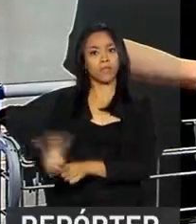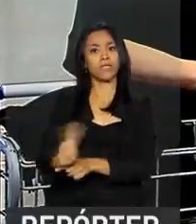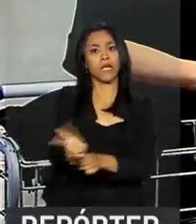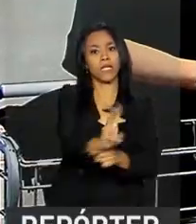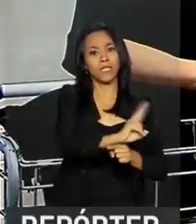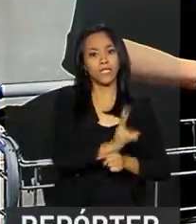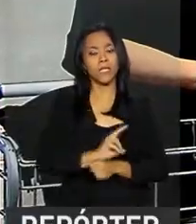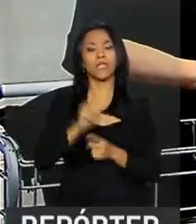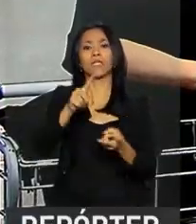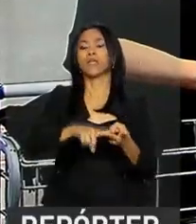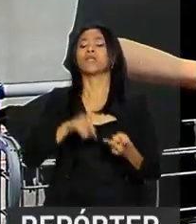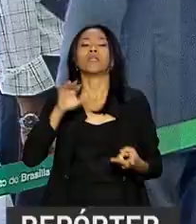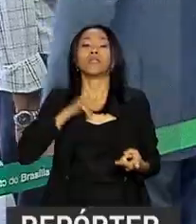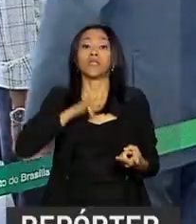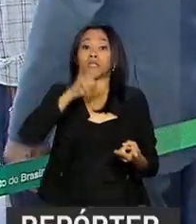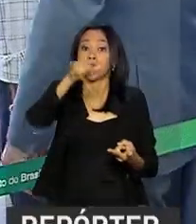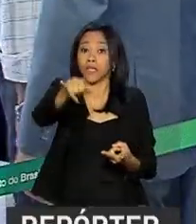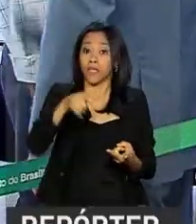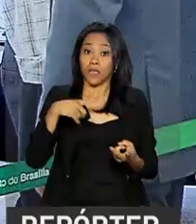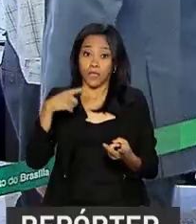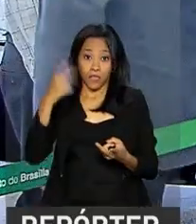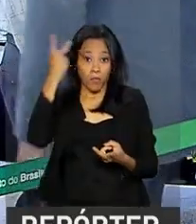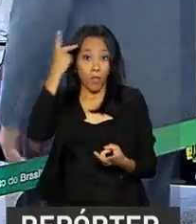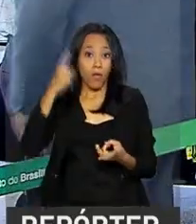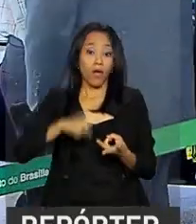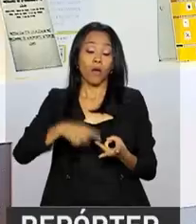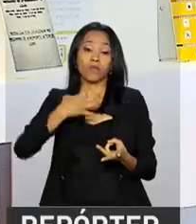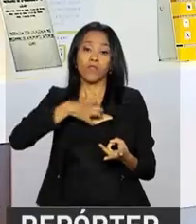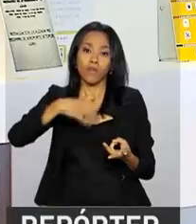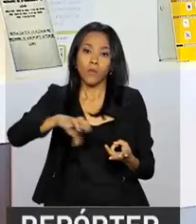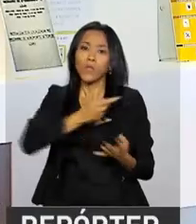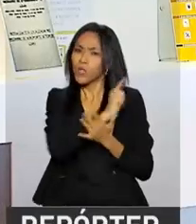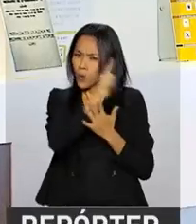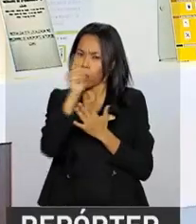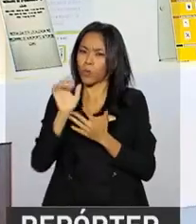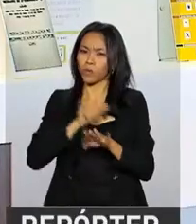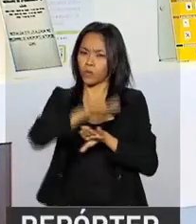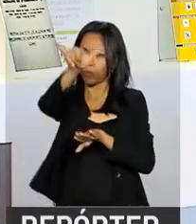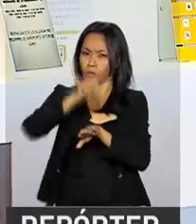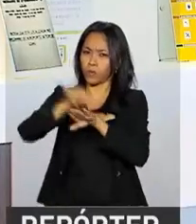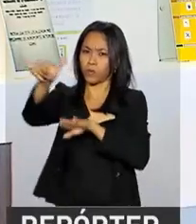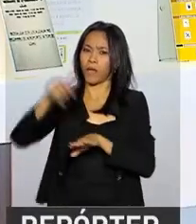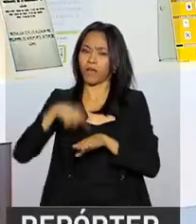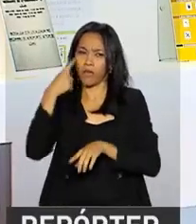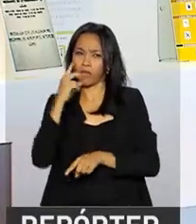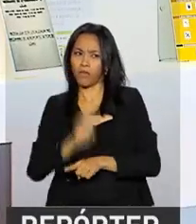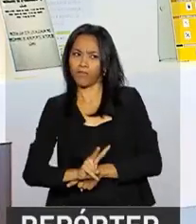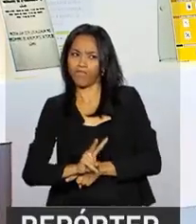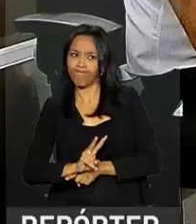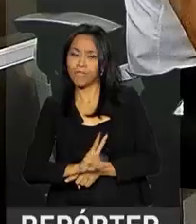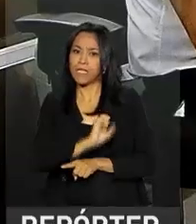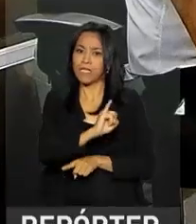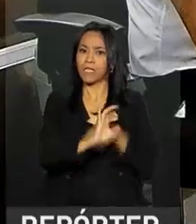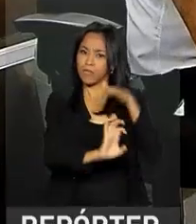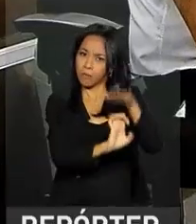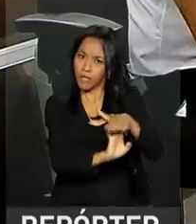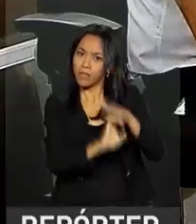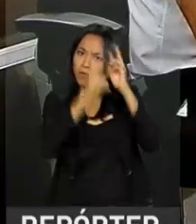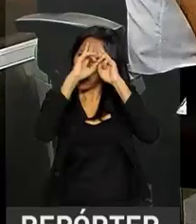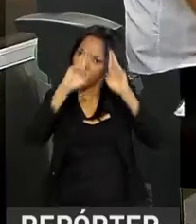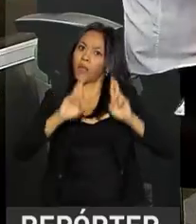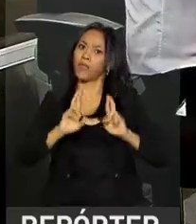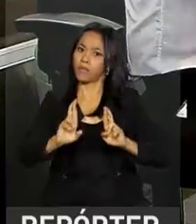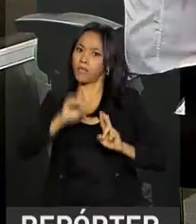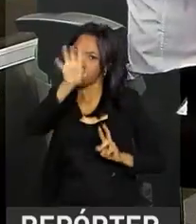recife rio de janeiro são paulo e salvador a agência vai observar se as companhias aéreas estão respeitando